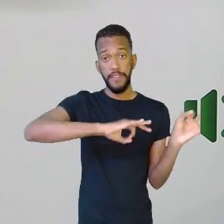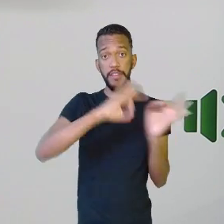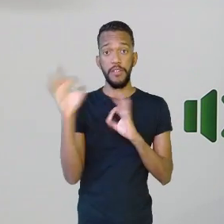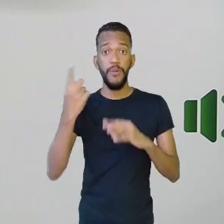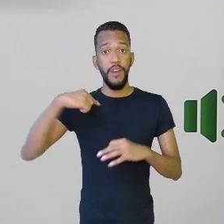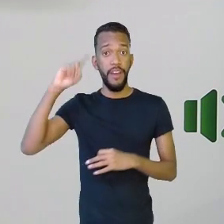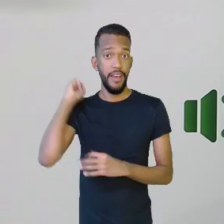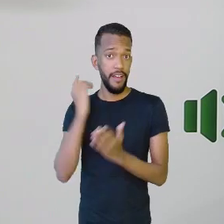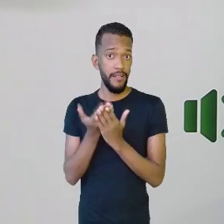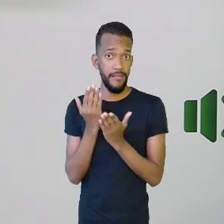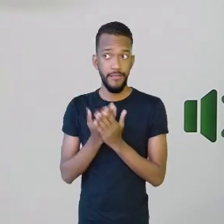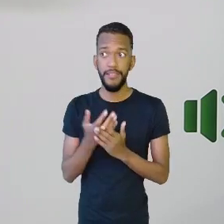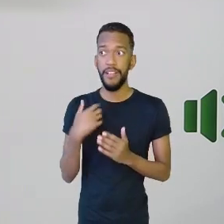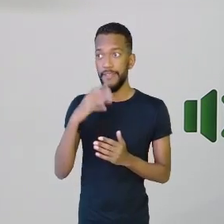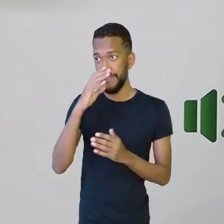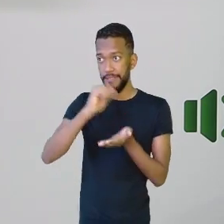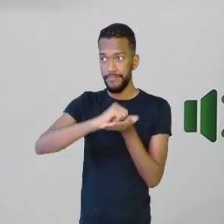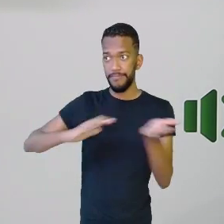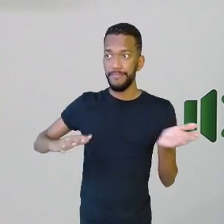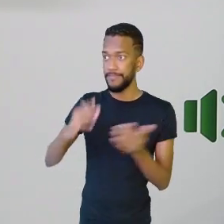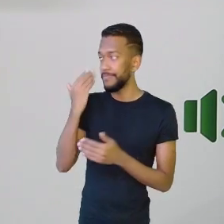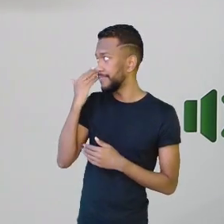Olha só.